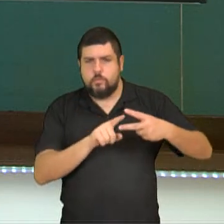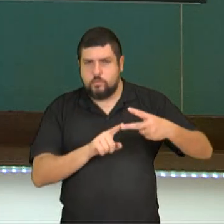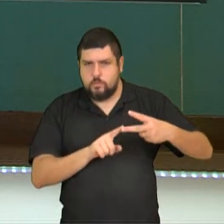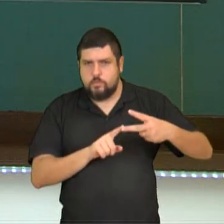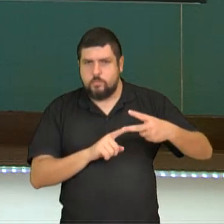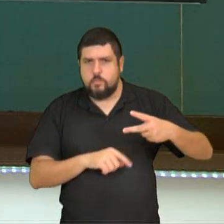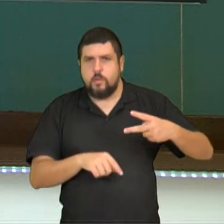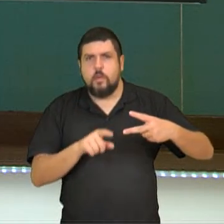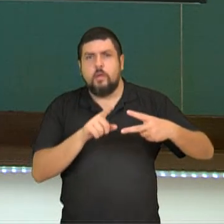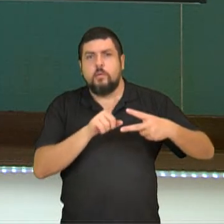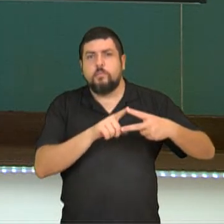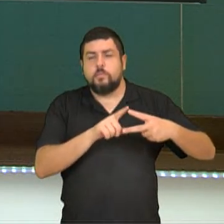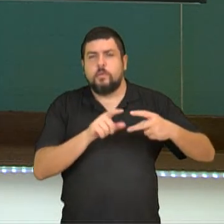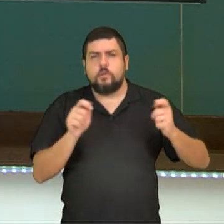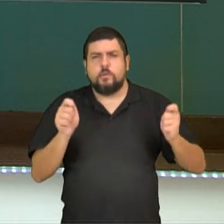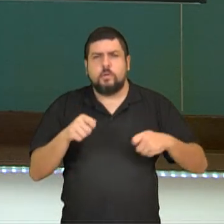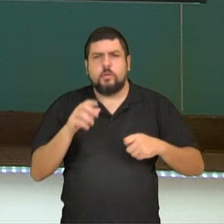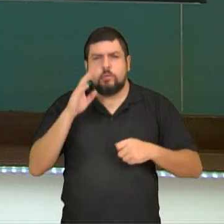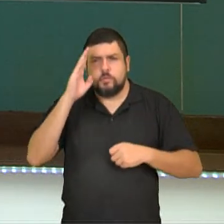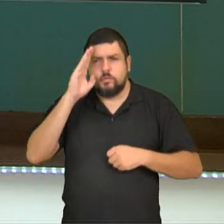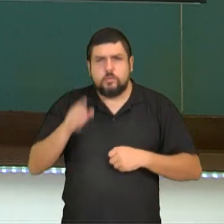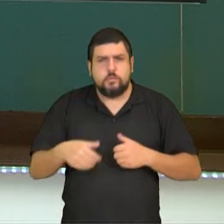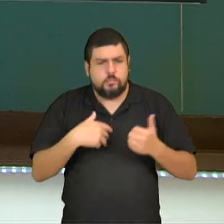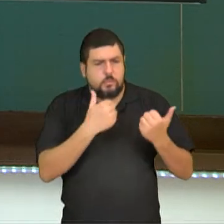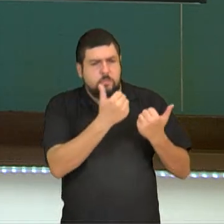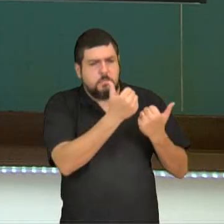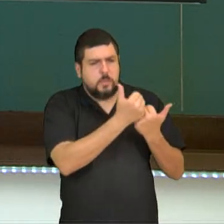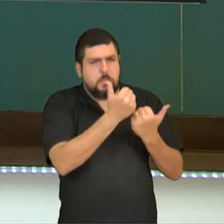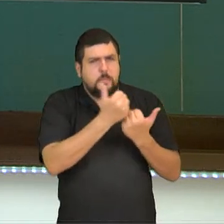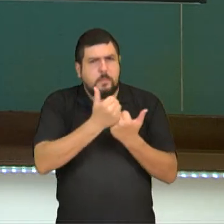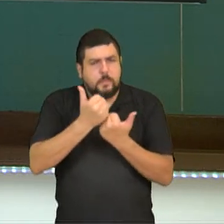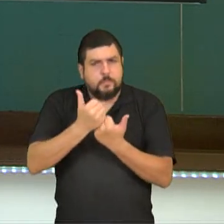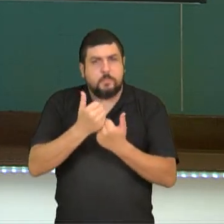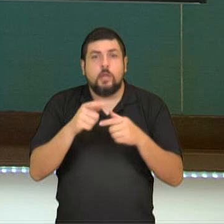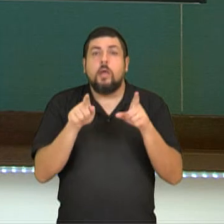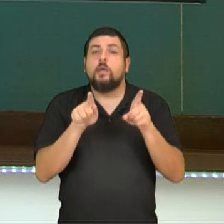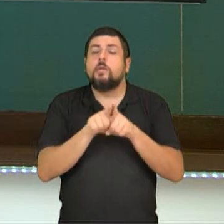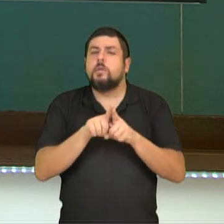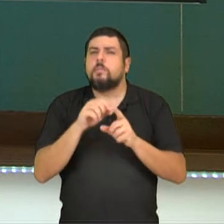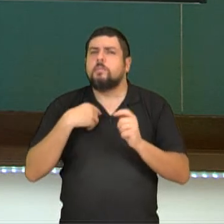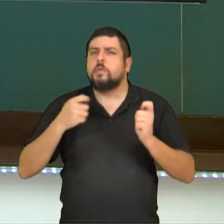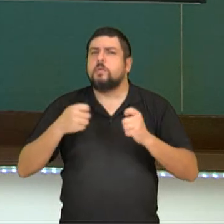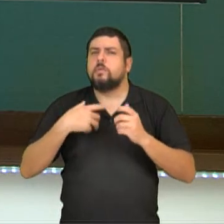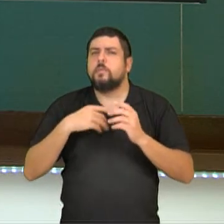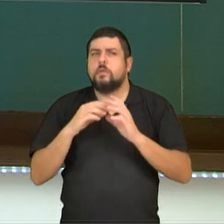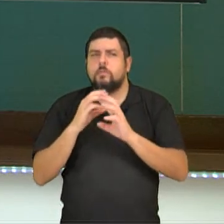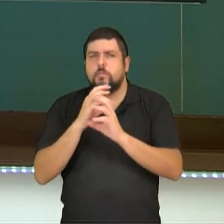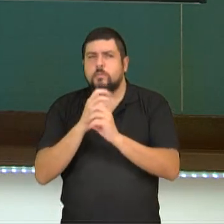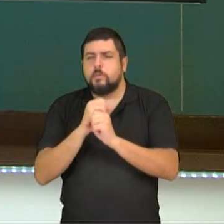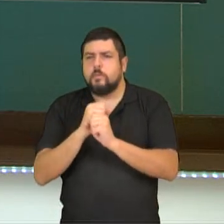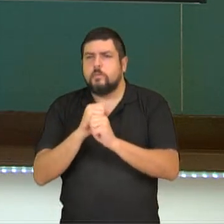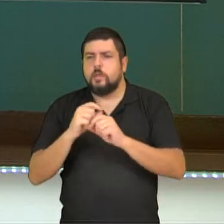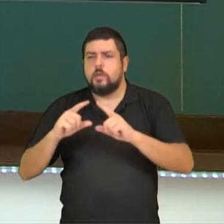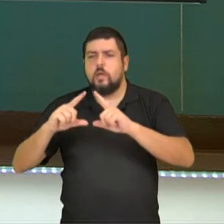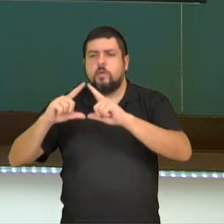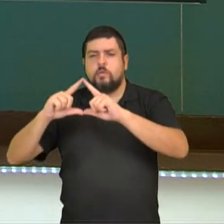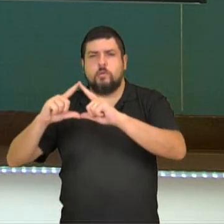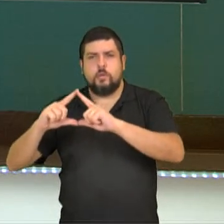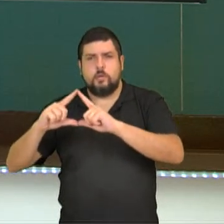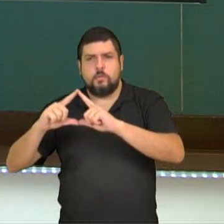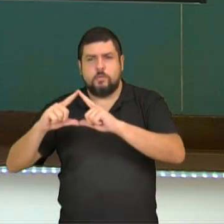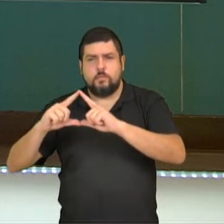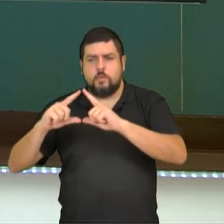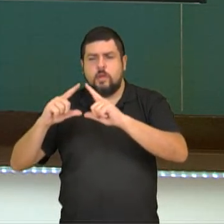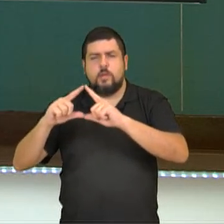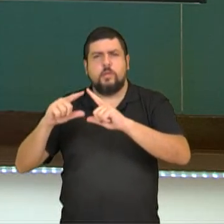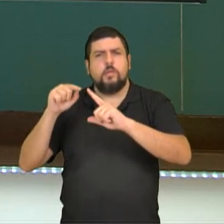esse resultado já direto, substituindo, e tem uma fórmula que a gente utiliza calculando o delta. Depois substitui, né? O delta a gente